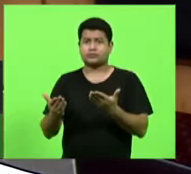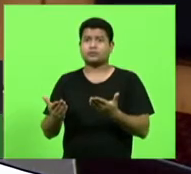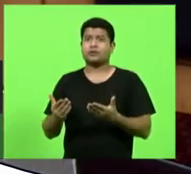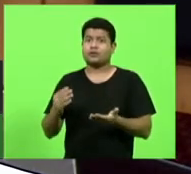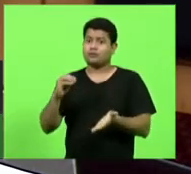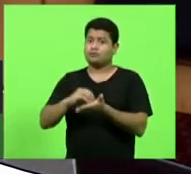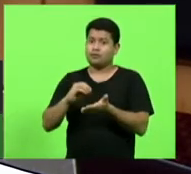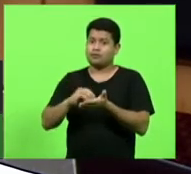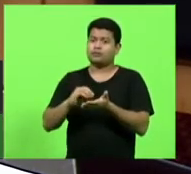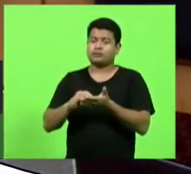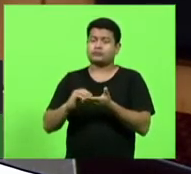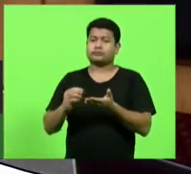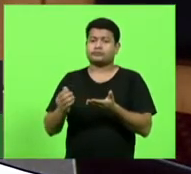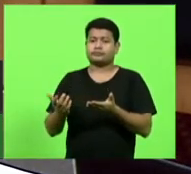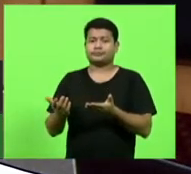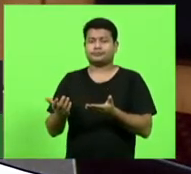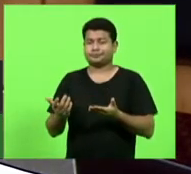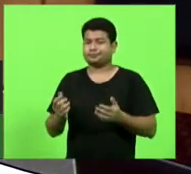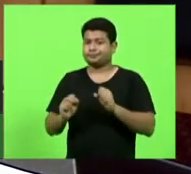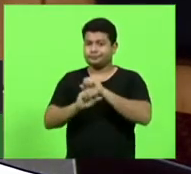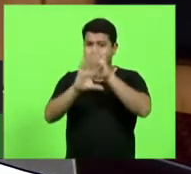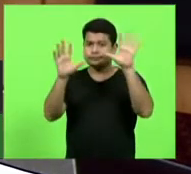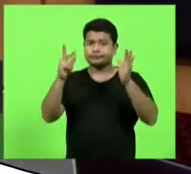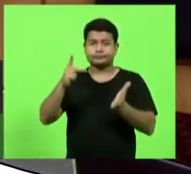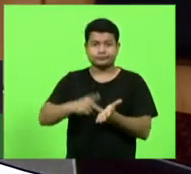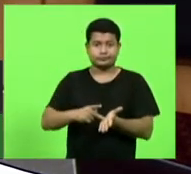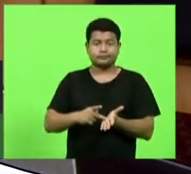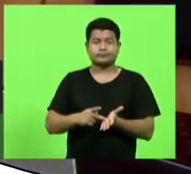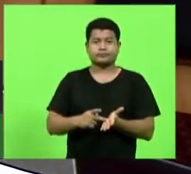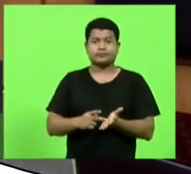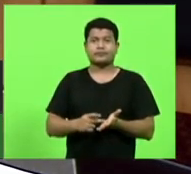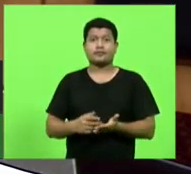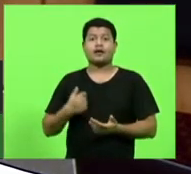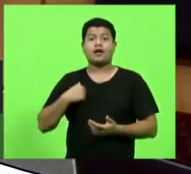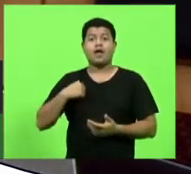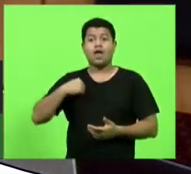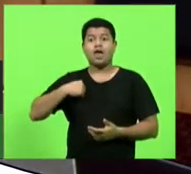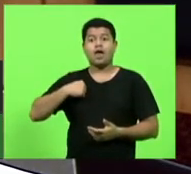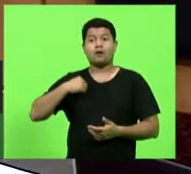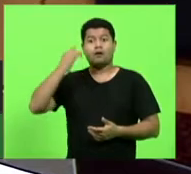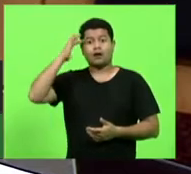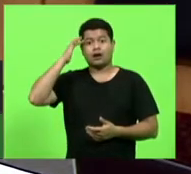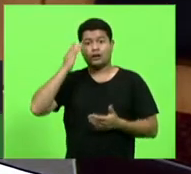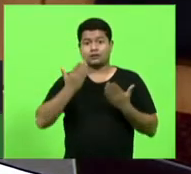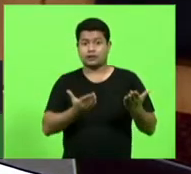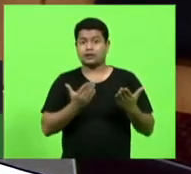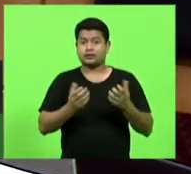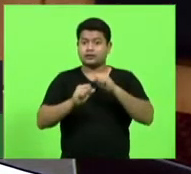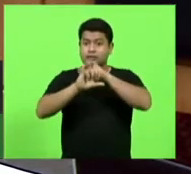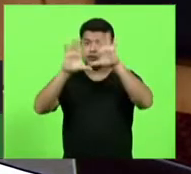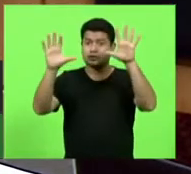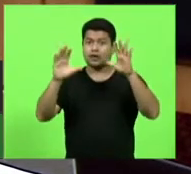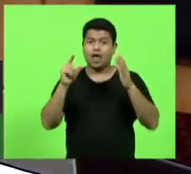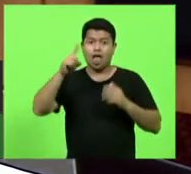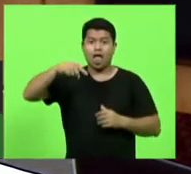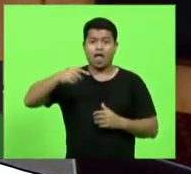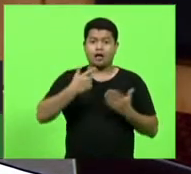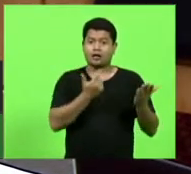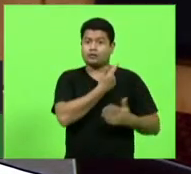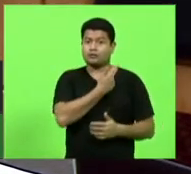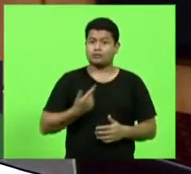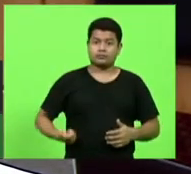ser esclarecidos. Acredito que quem mais quer que esclareça isso hoje é o governador, porque nenhum